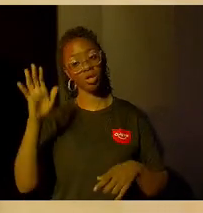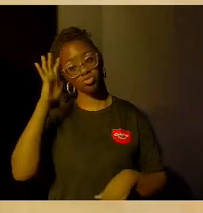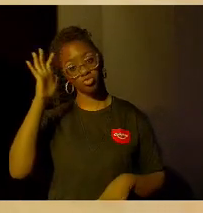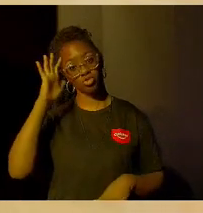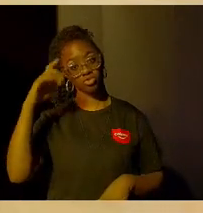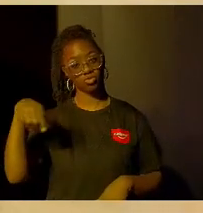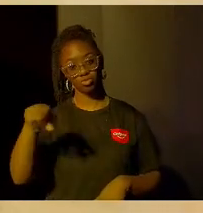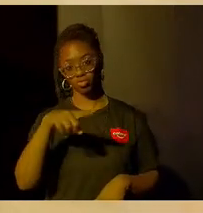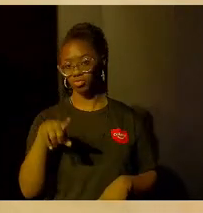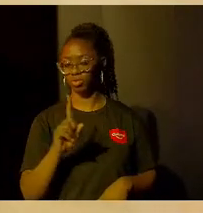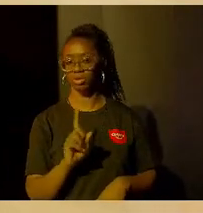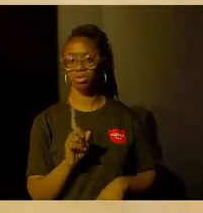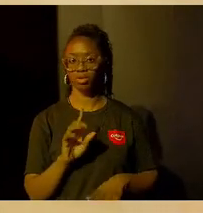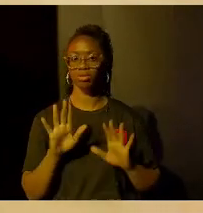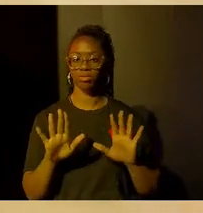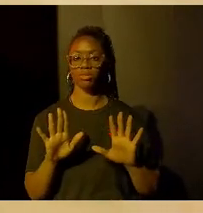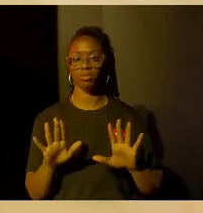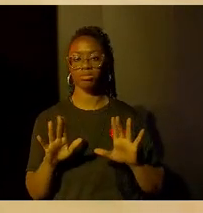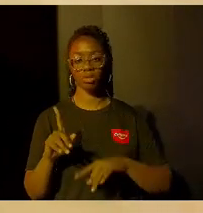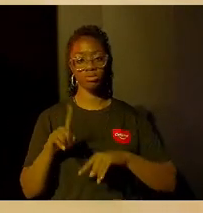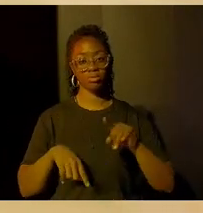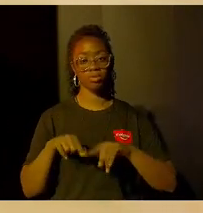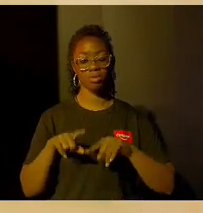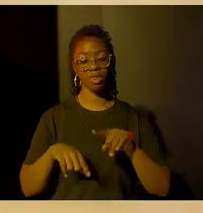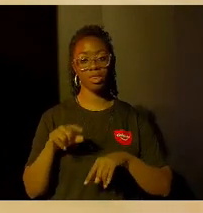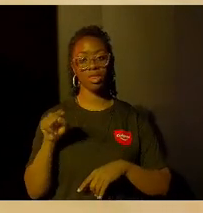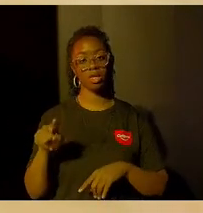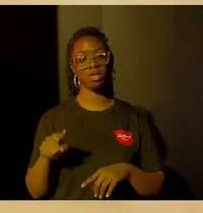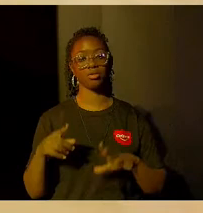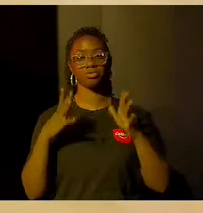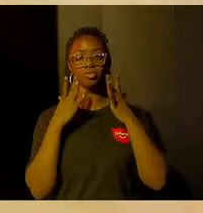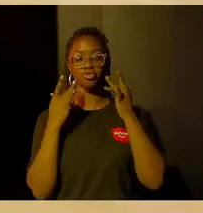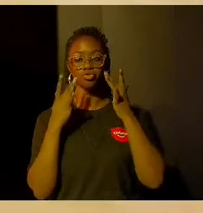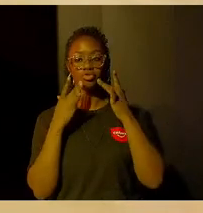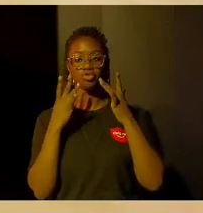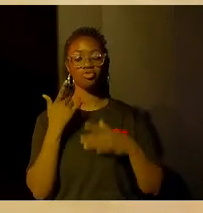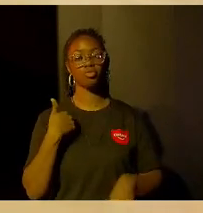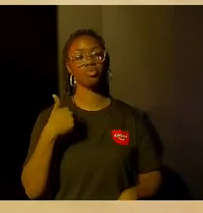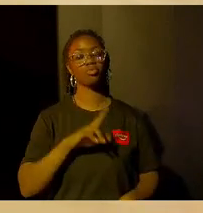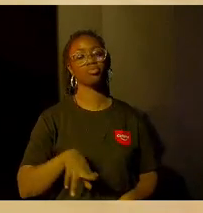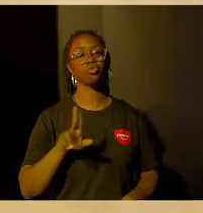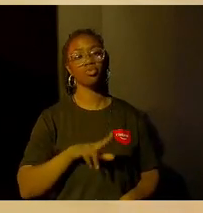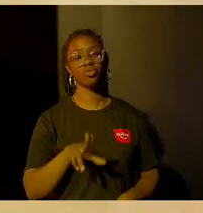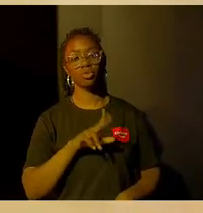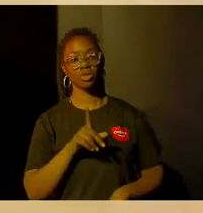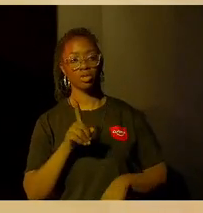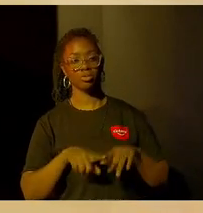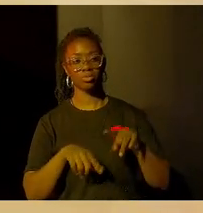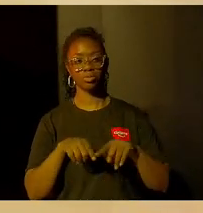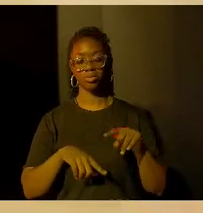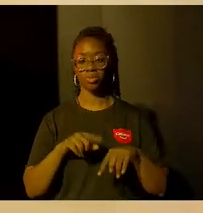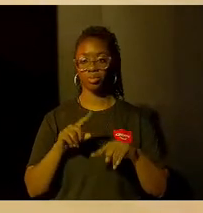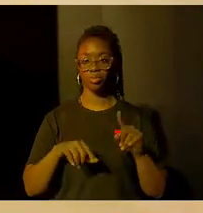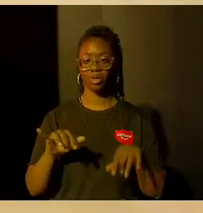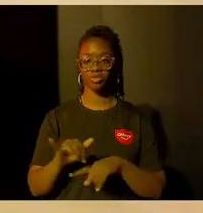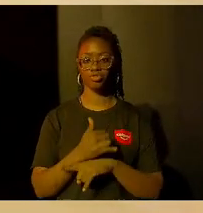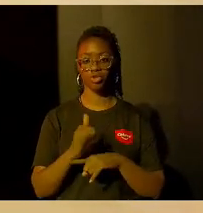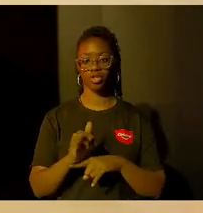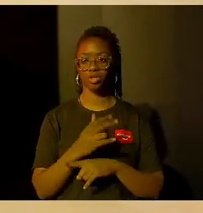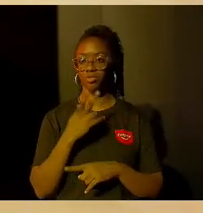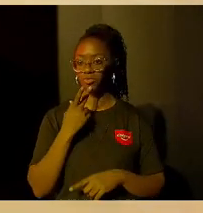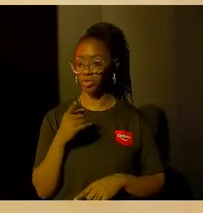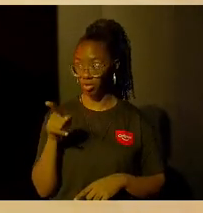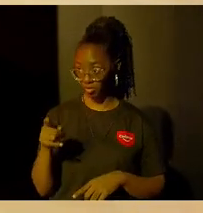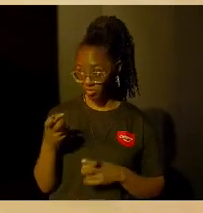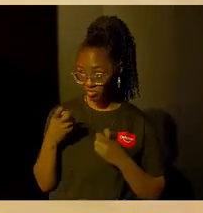como uma ferramenta dramaturgica eu tô utilizando o jeito de dizer assim viu que a lei